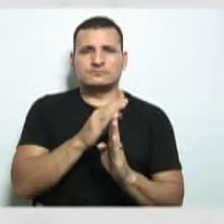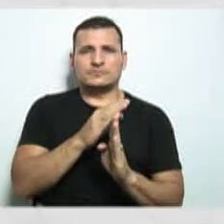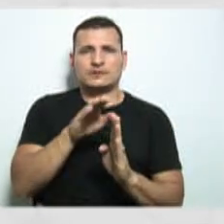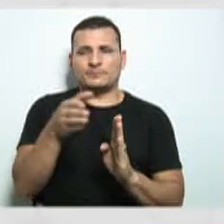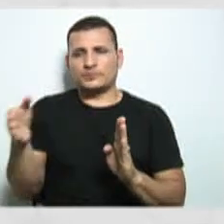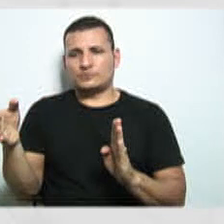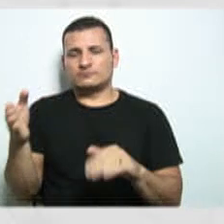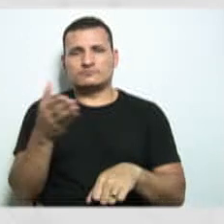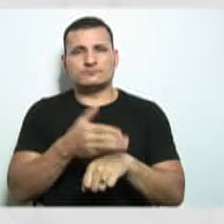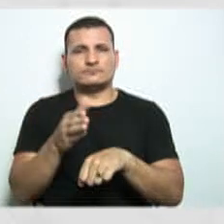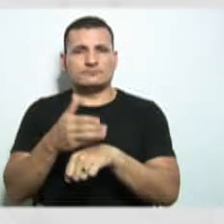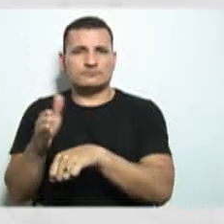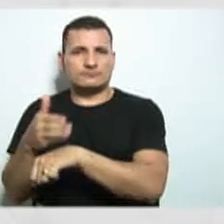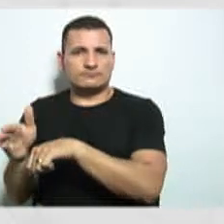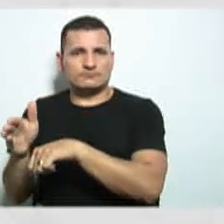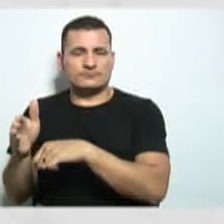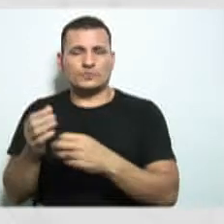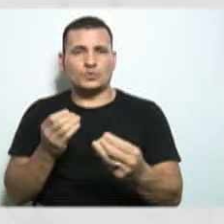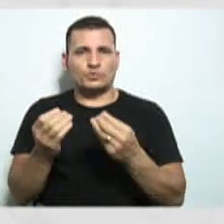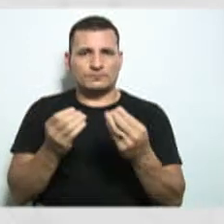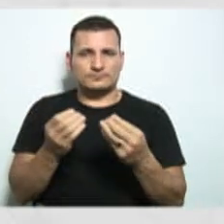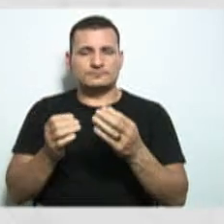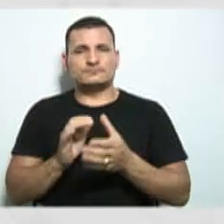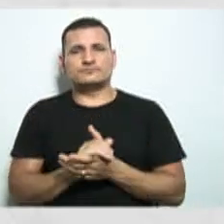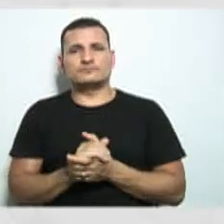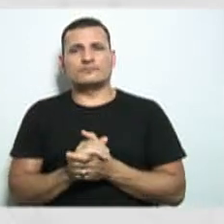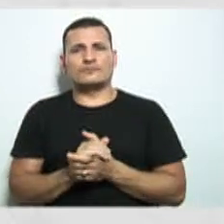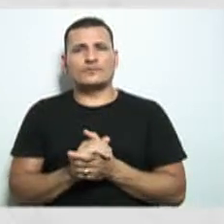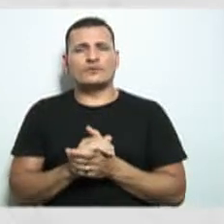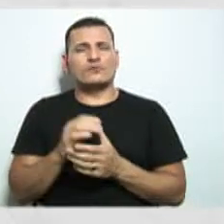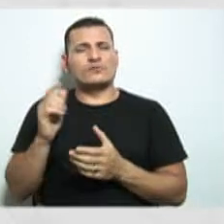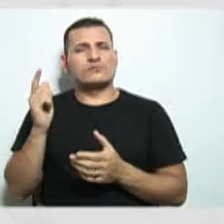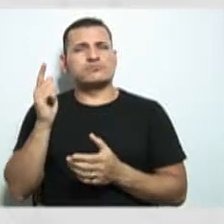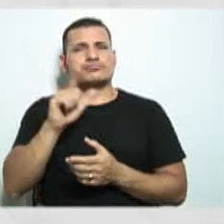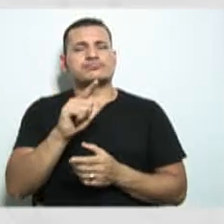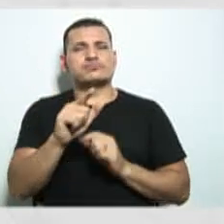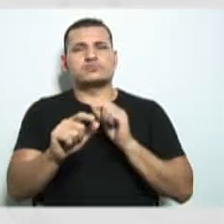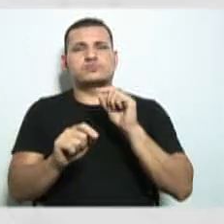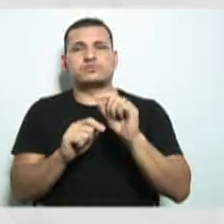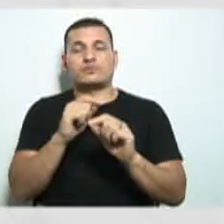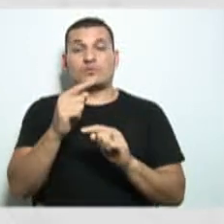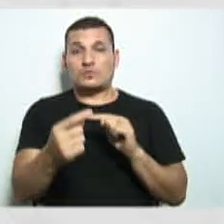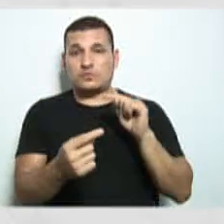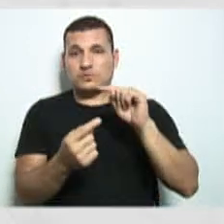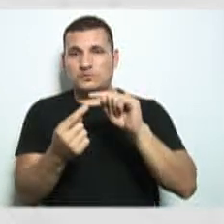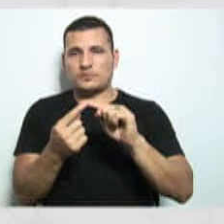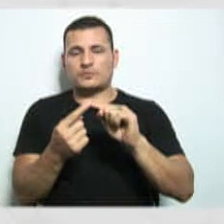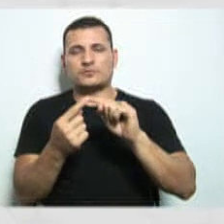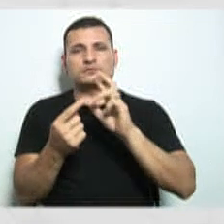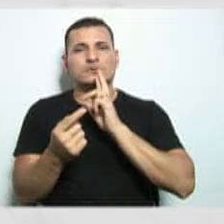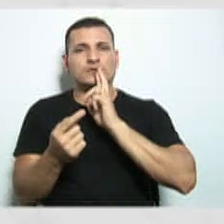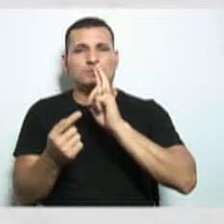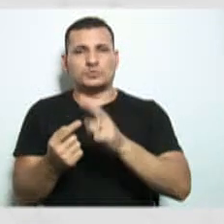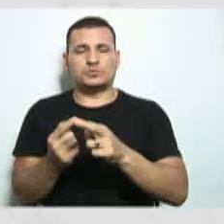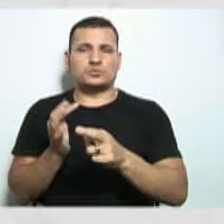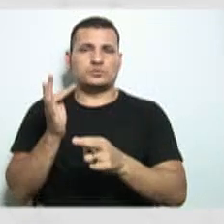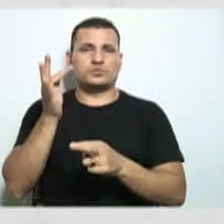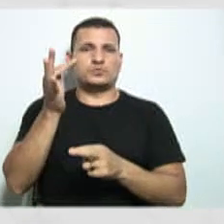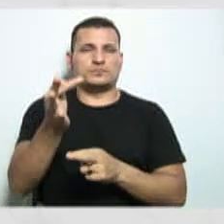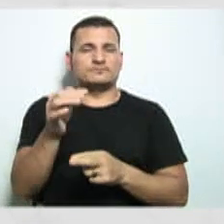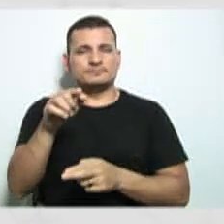prática, a forma como será feito, alcançando um resultado futuro. Lembra-se bem?